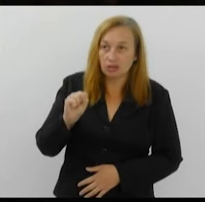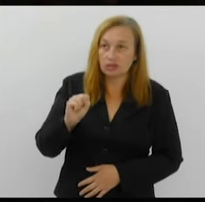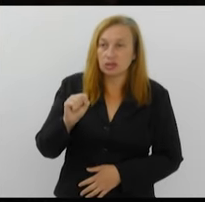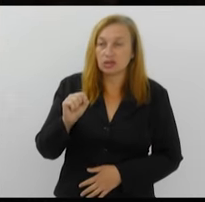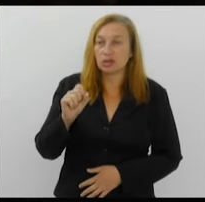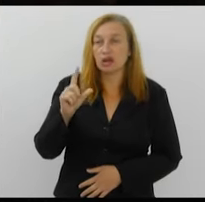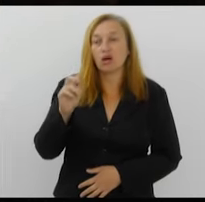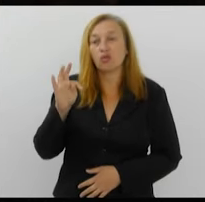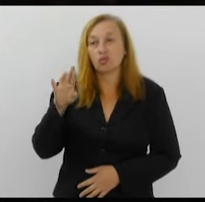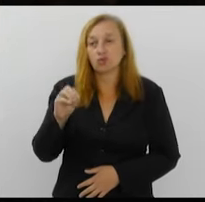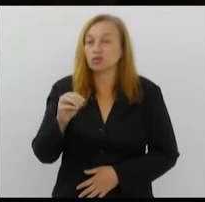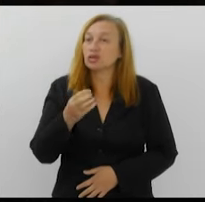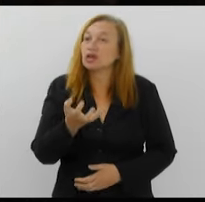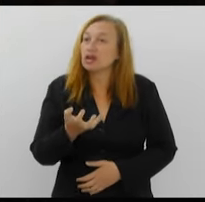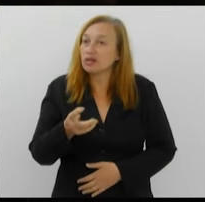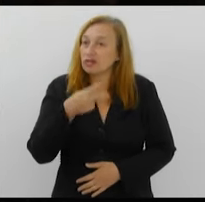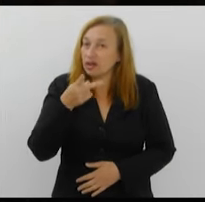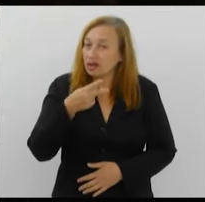dizer que